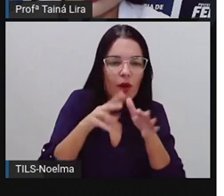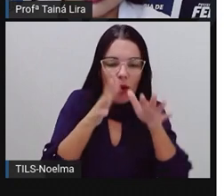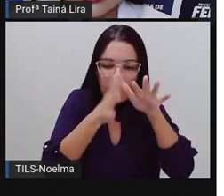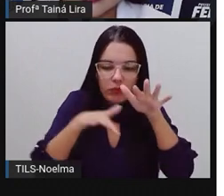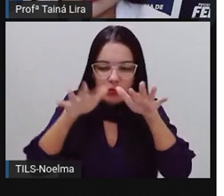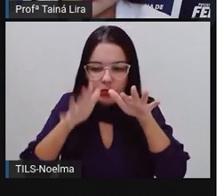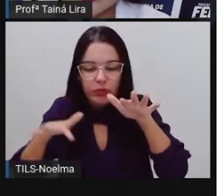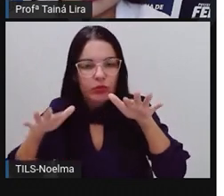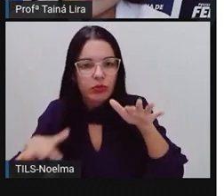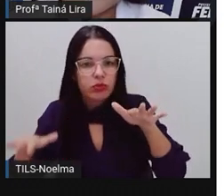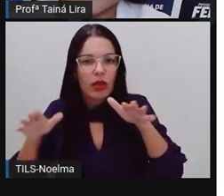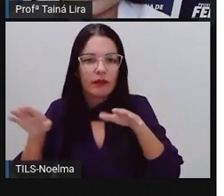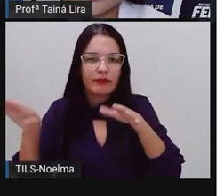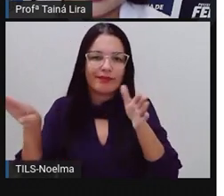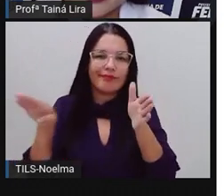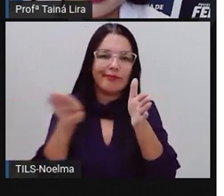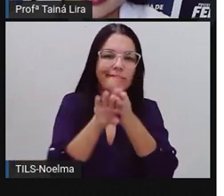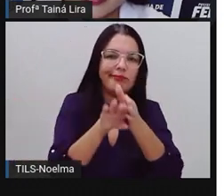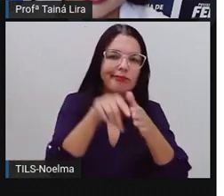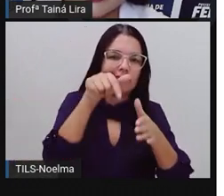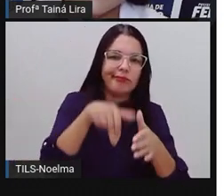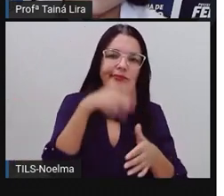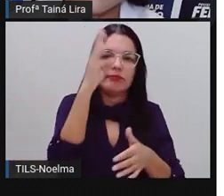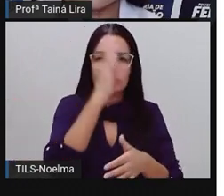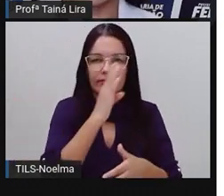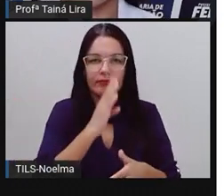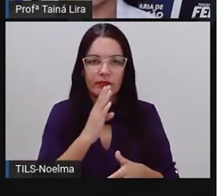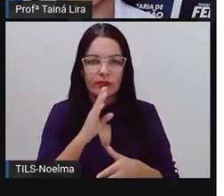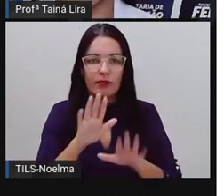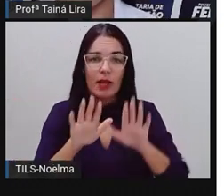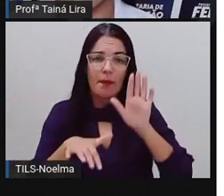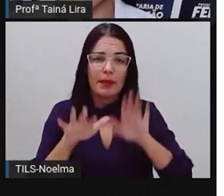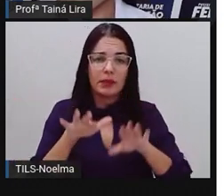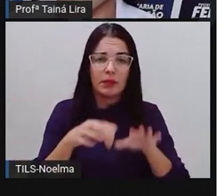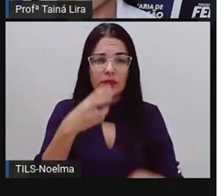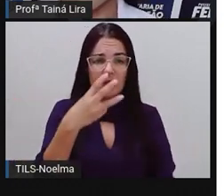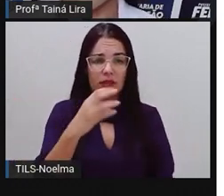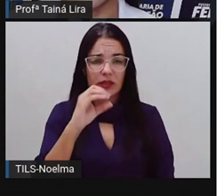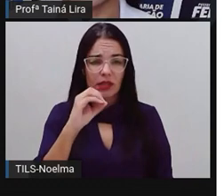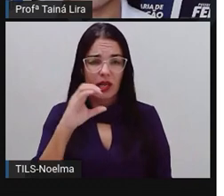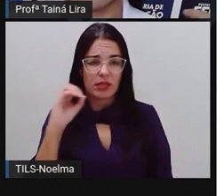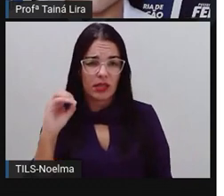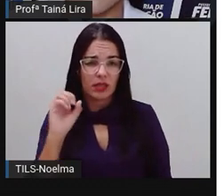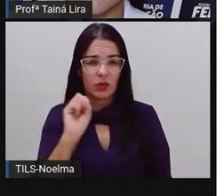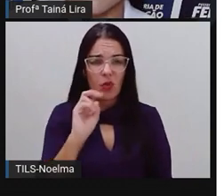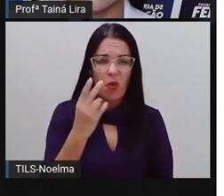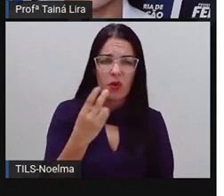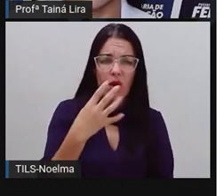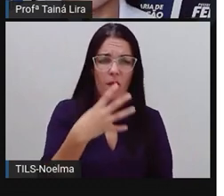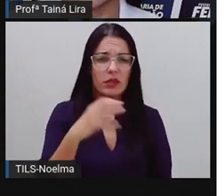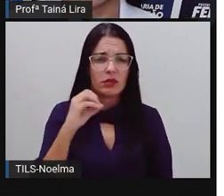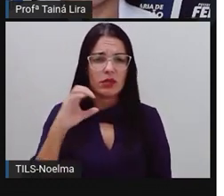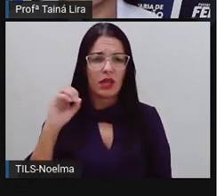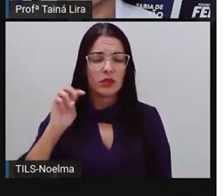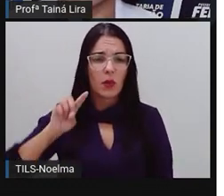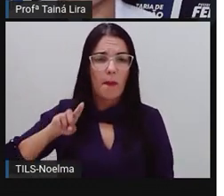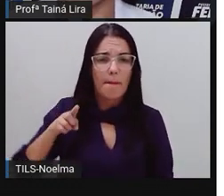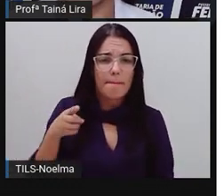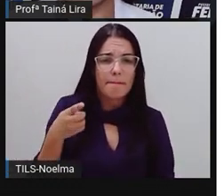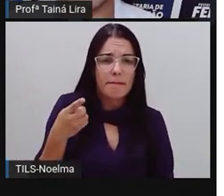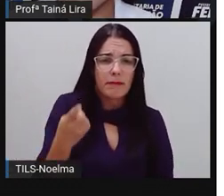certo e cerca de 300 a 400 mil africanos né